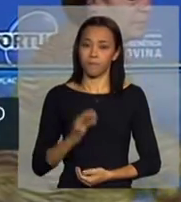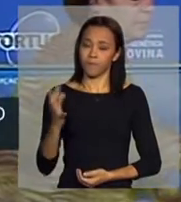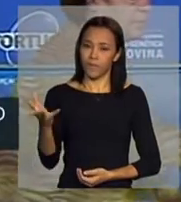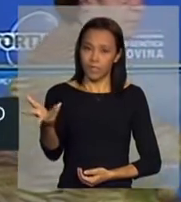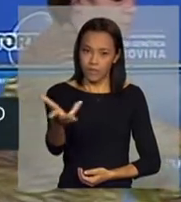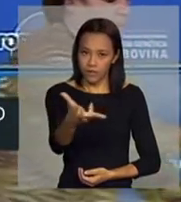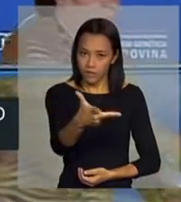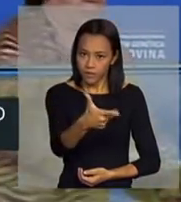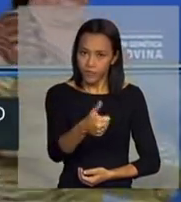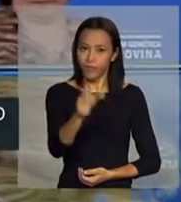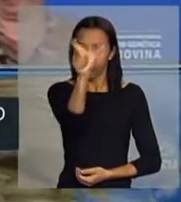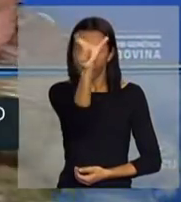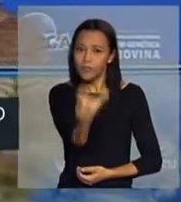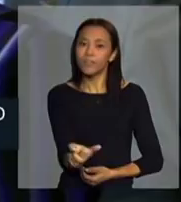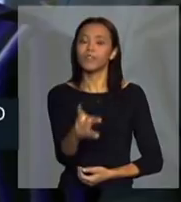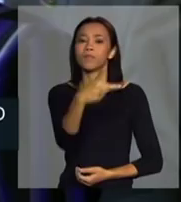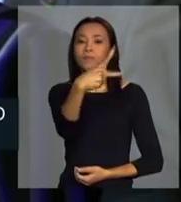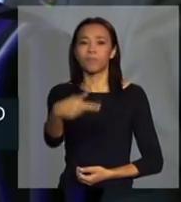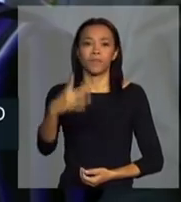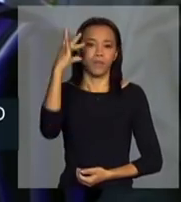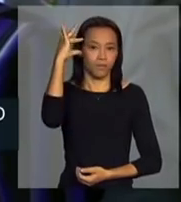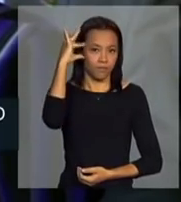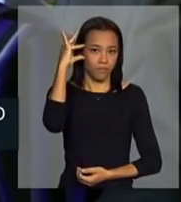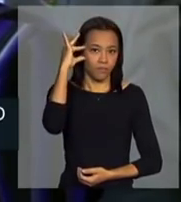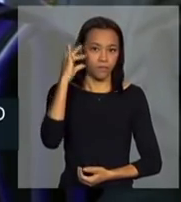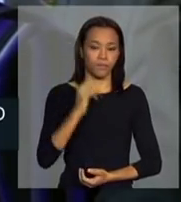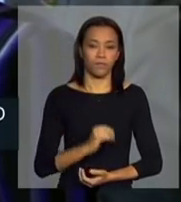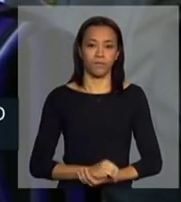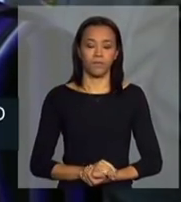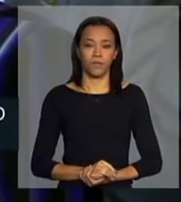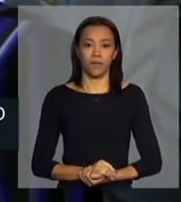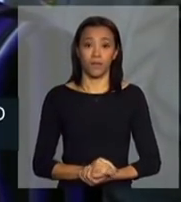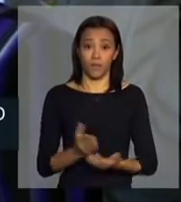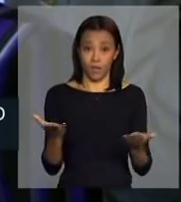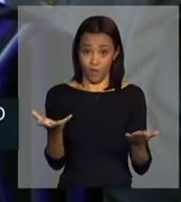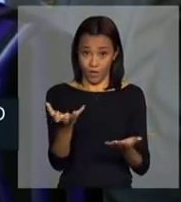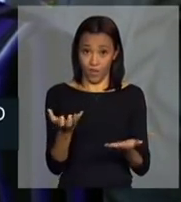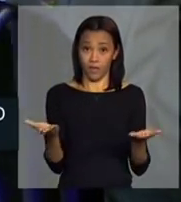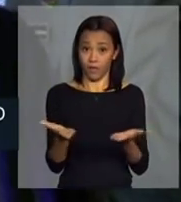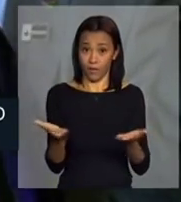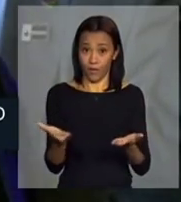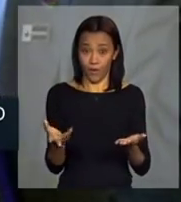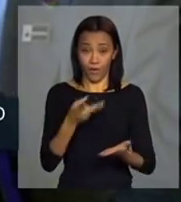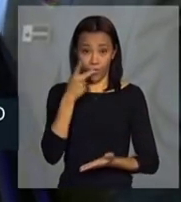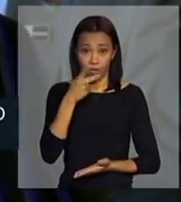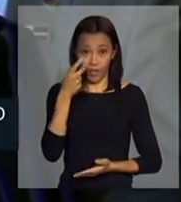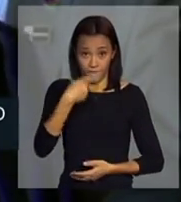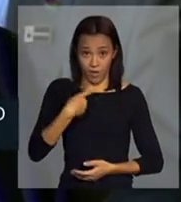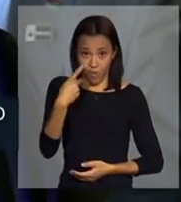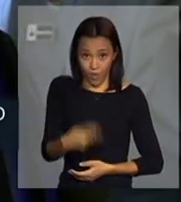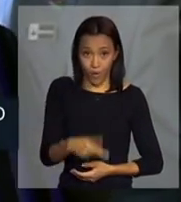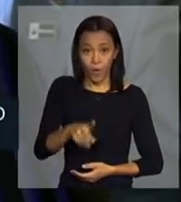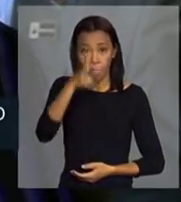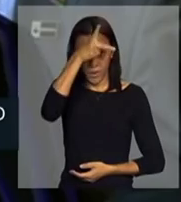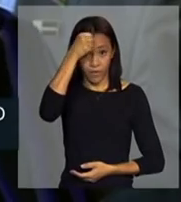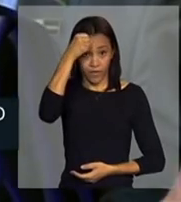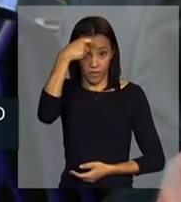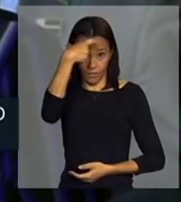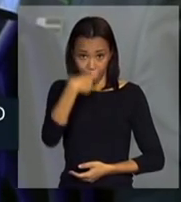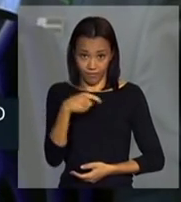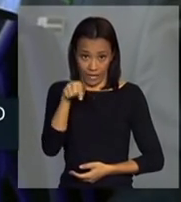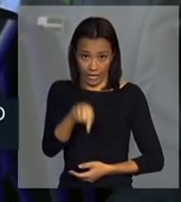Excelentíssima senhora presidenta Dilma Rousseff, queria nesse momento dizer que, como prefeito de Uberaba,